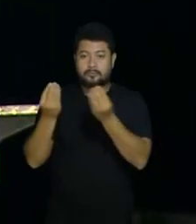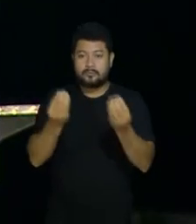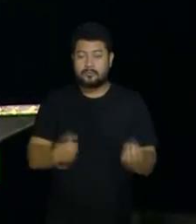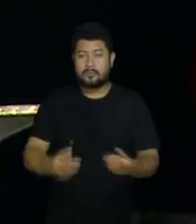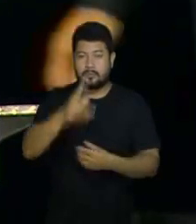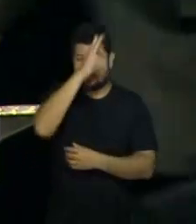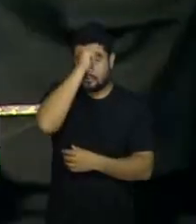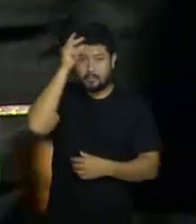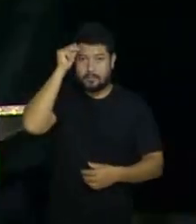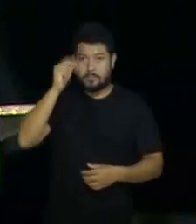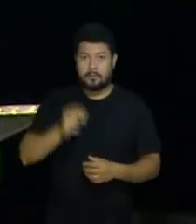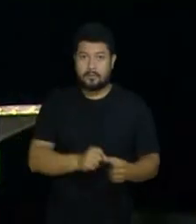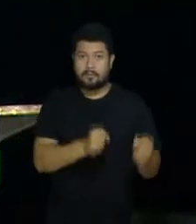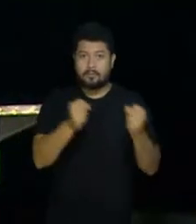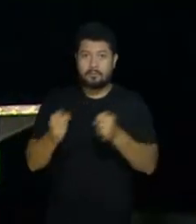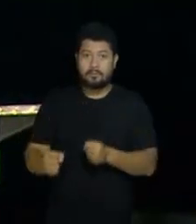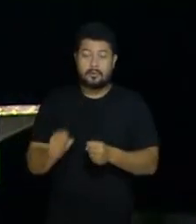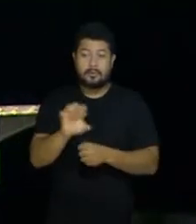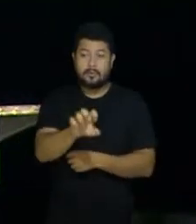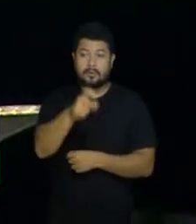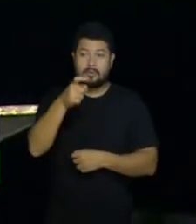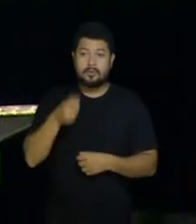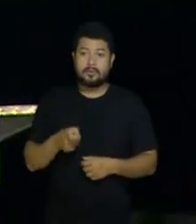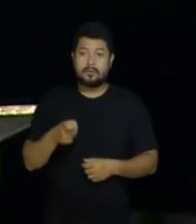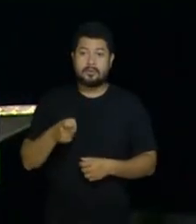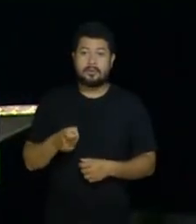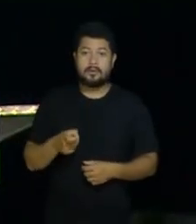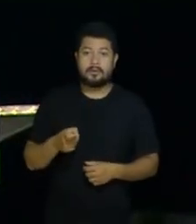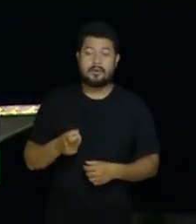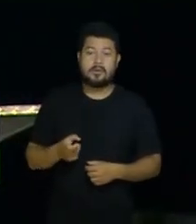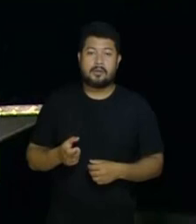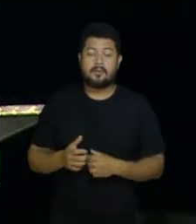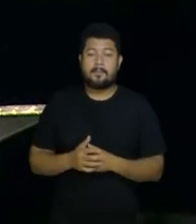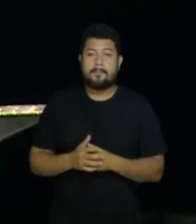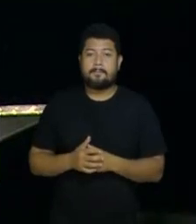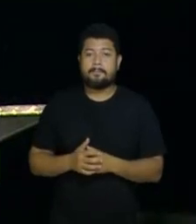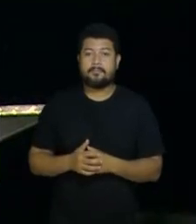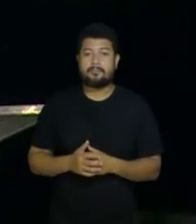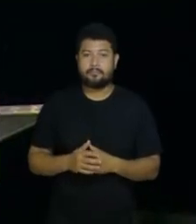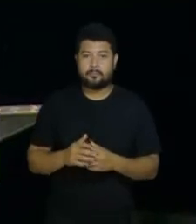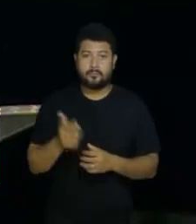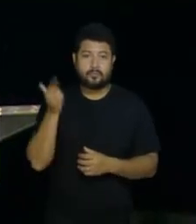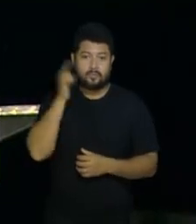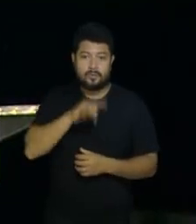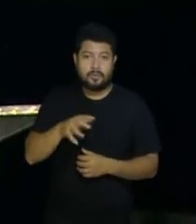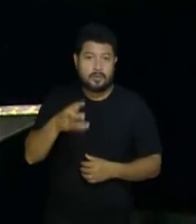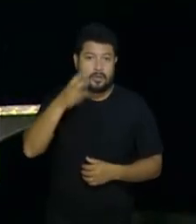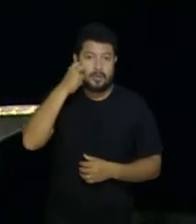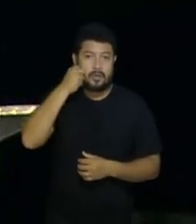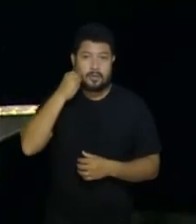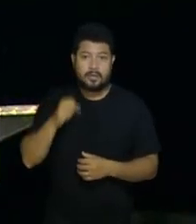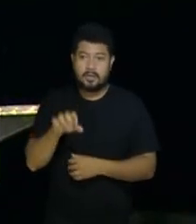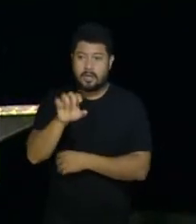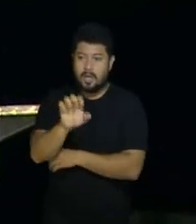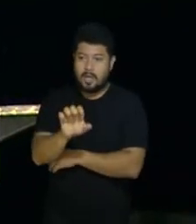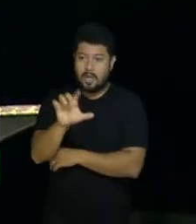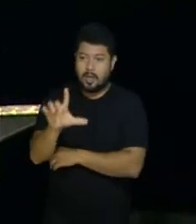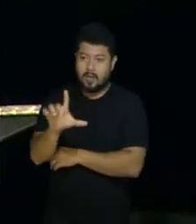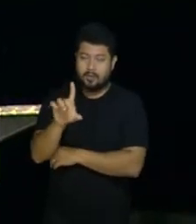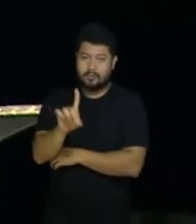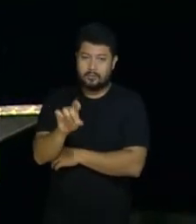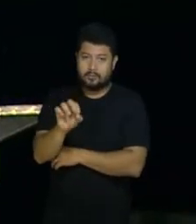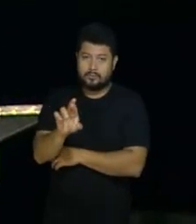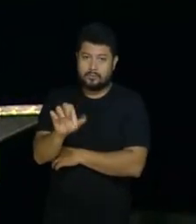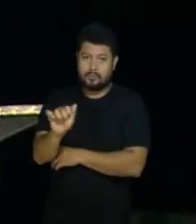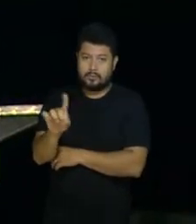Poder Executivo a condição de adotar uma cidade, que é Eldorado do Sul, e, a partir